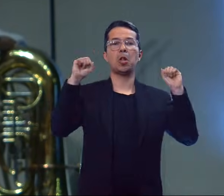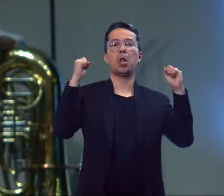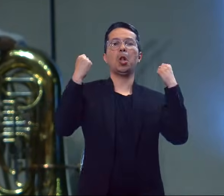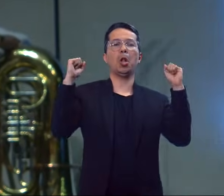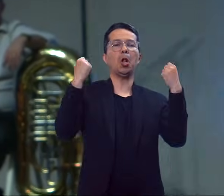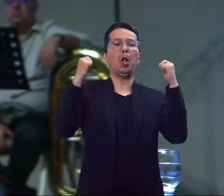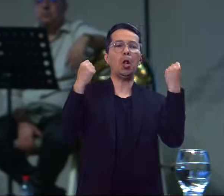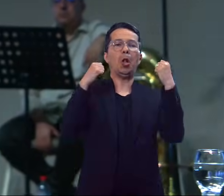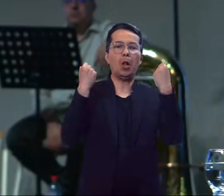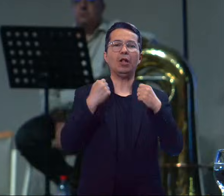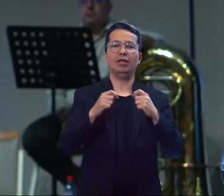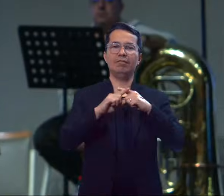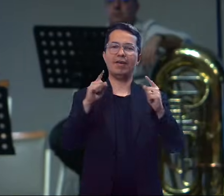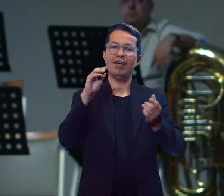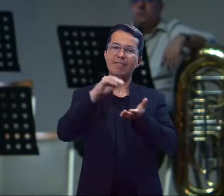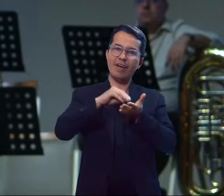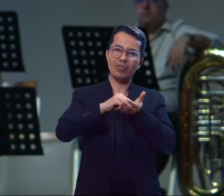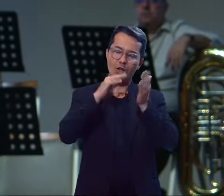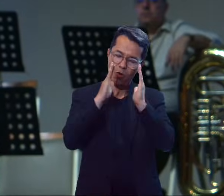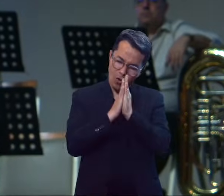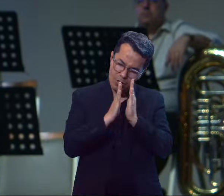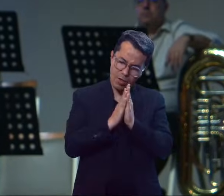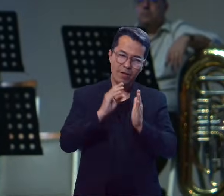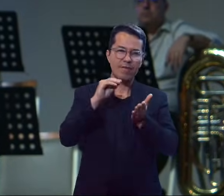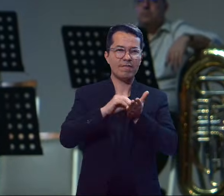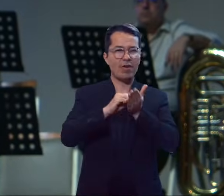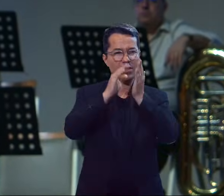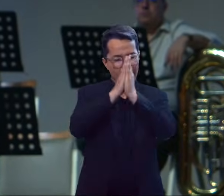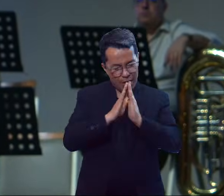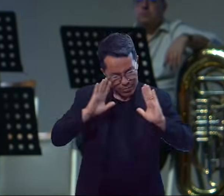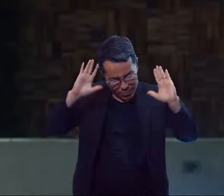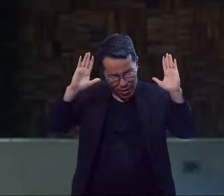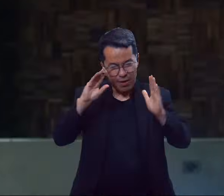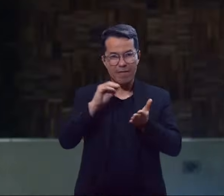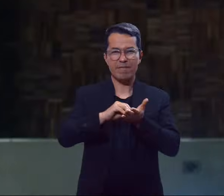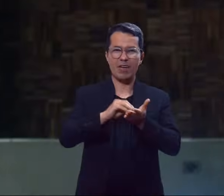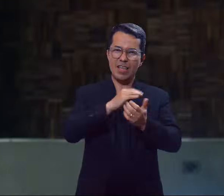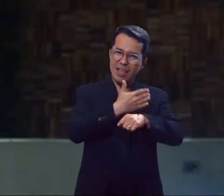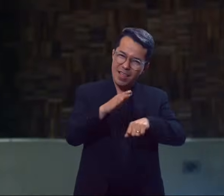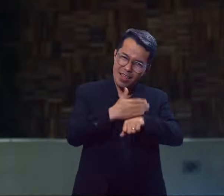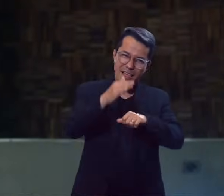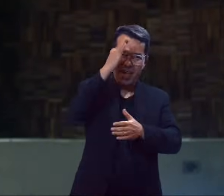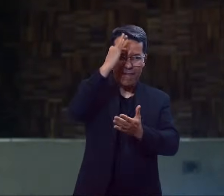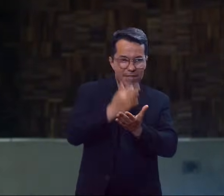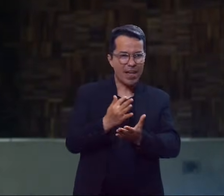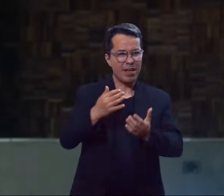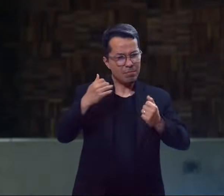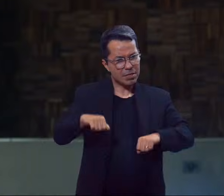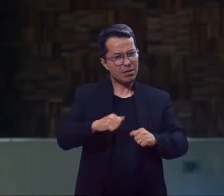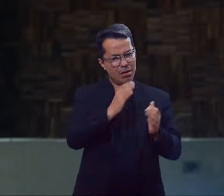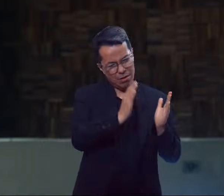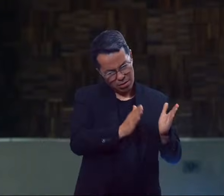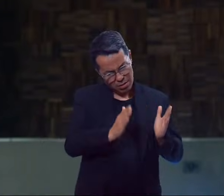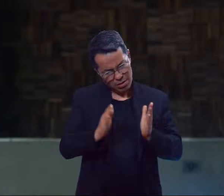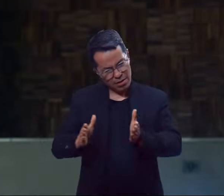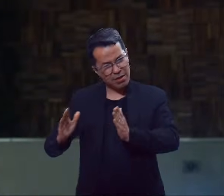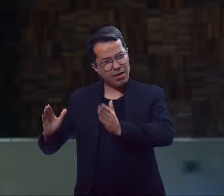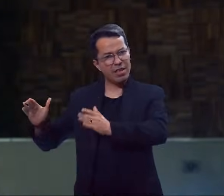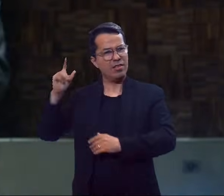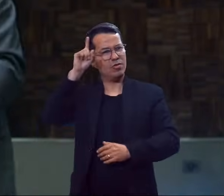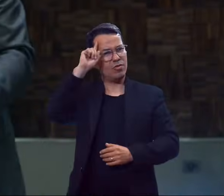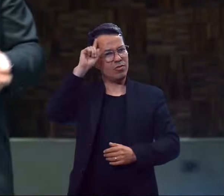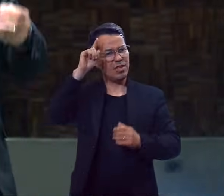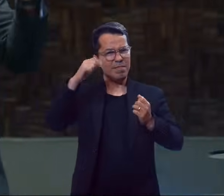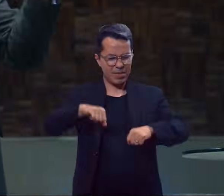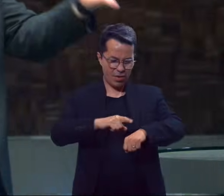E a Bíblia está falando que a devoção ela é um exercício de fé. Tem que ter disciplina, tem que ser todo dia, tem que ter hora